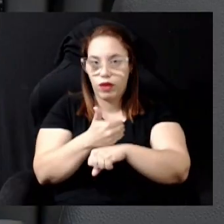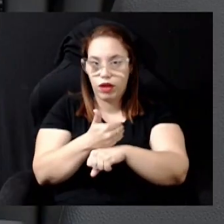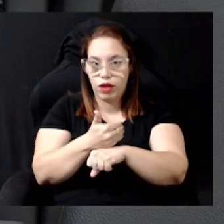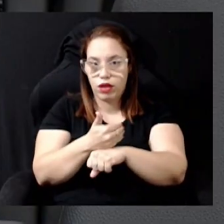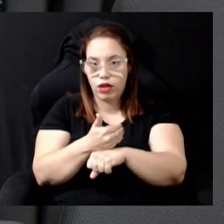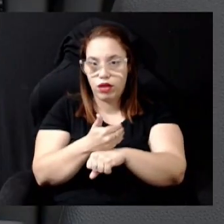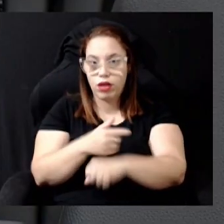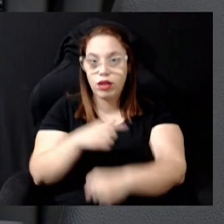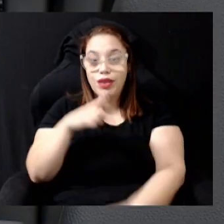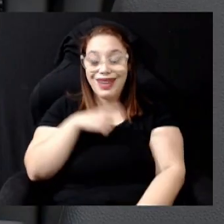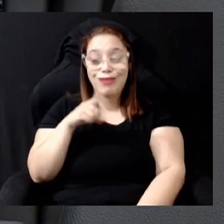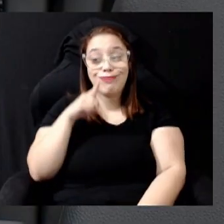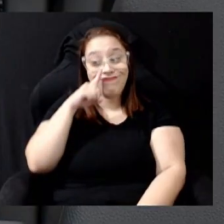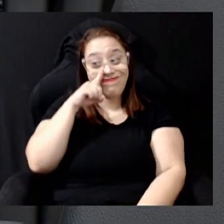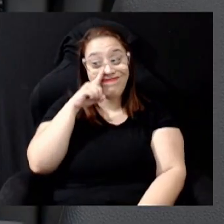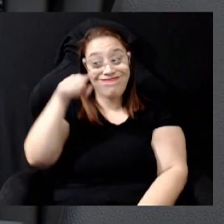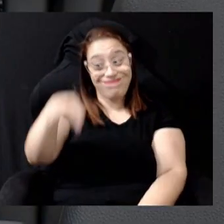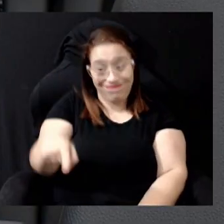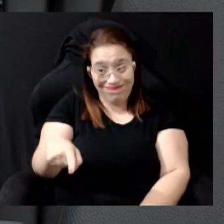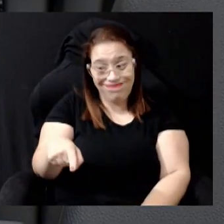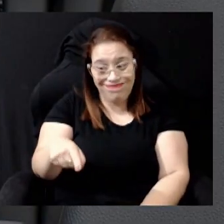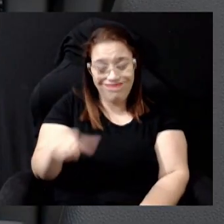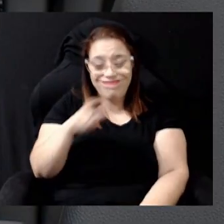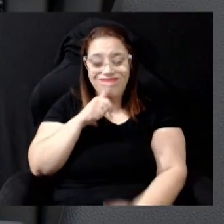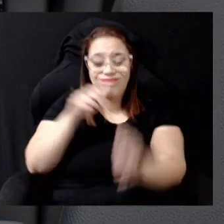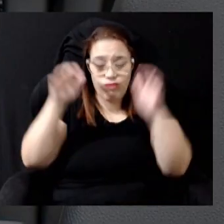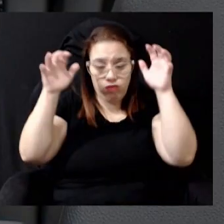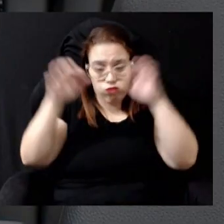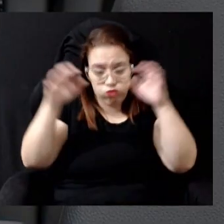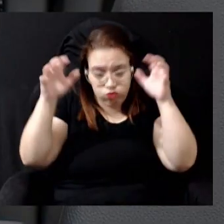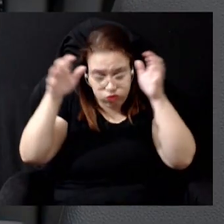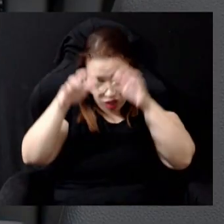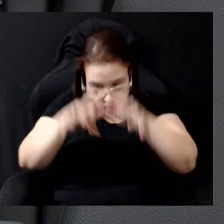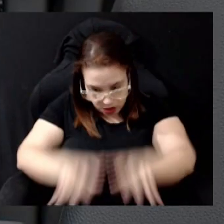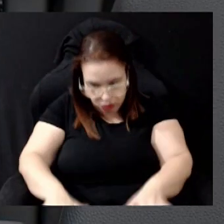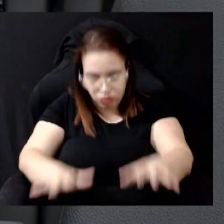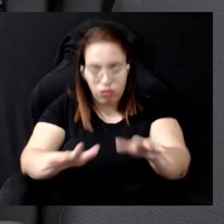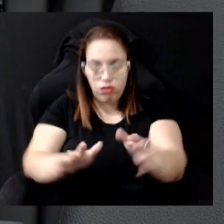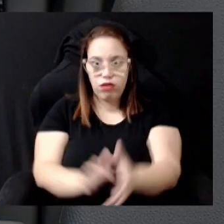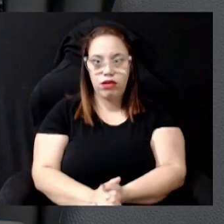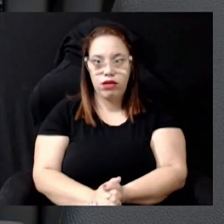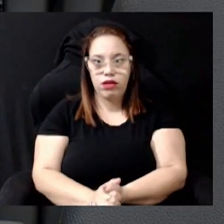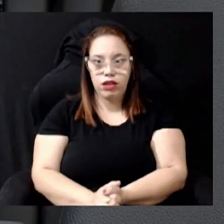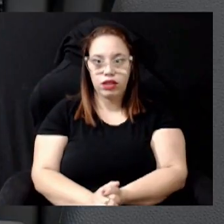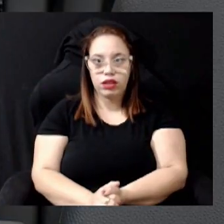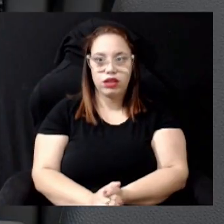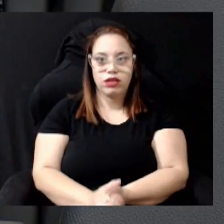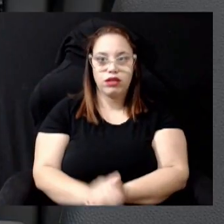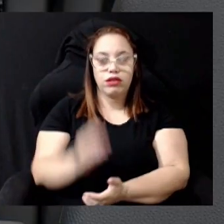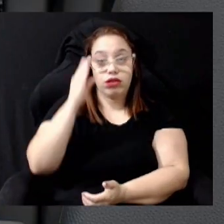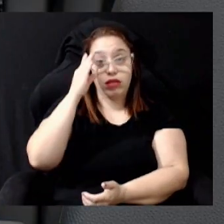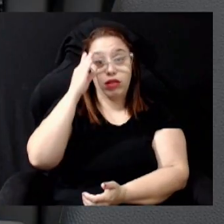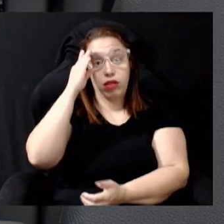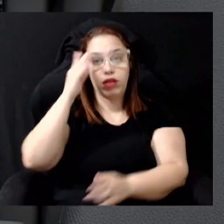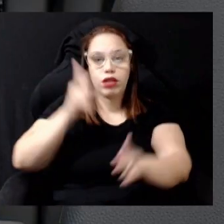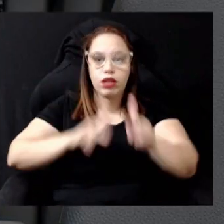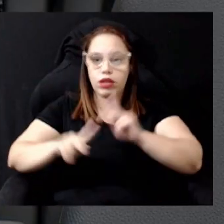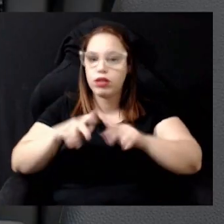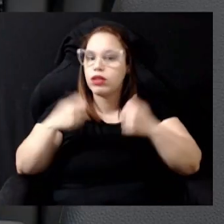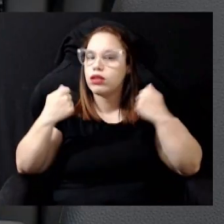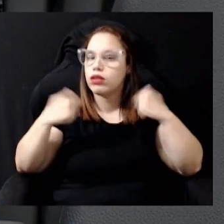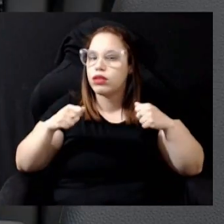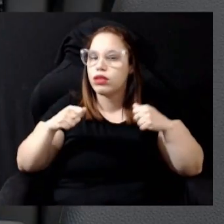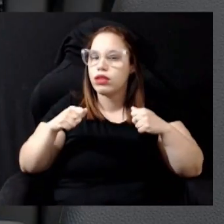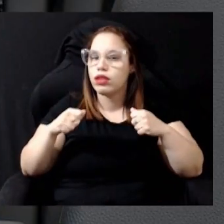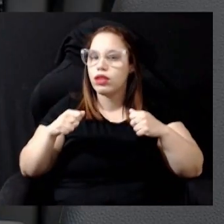risco de inundação ou de chuva muito forte, de desastre climático. Então, a população precisa também ter essa percepção